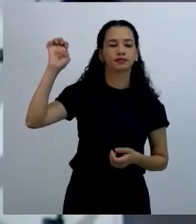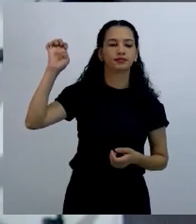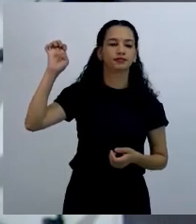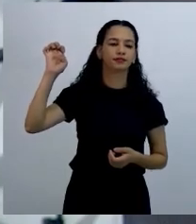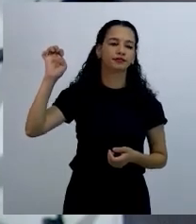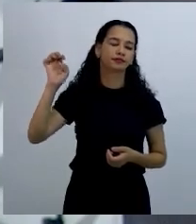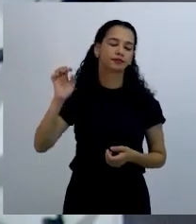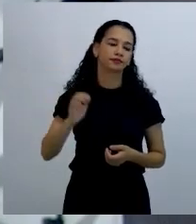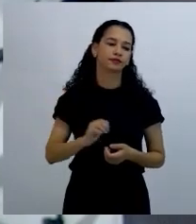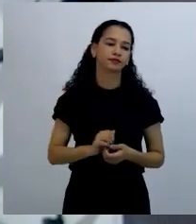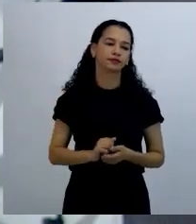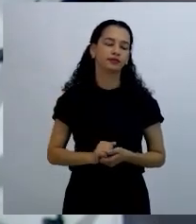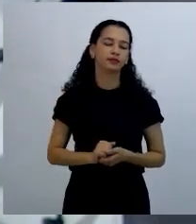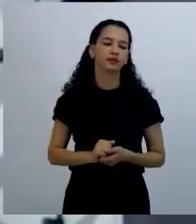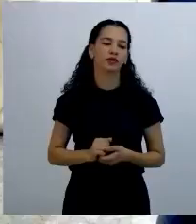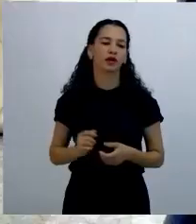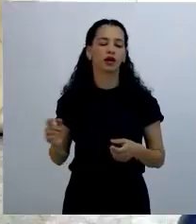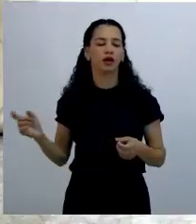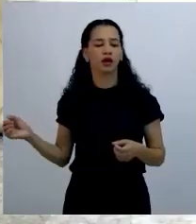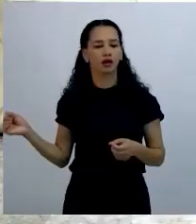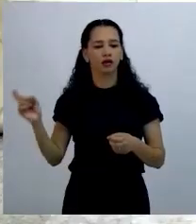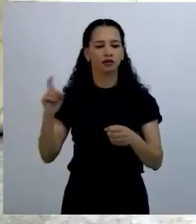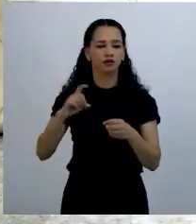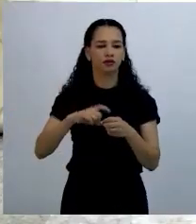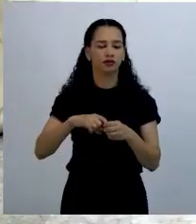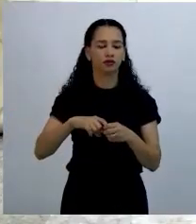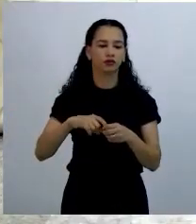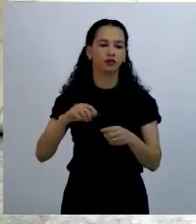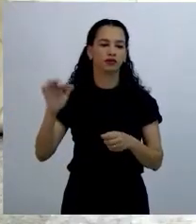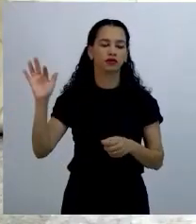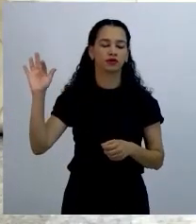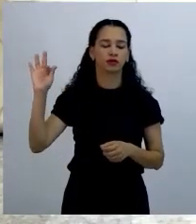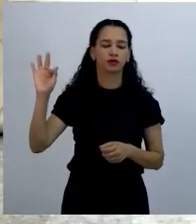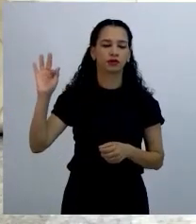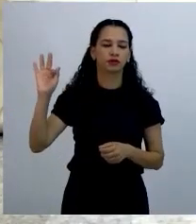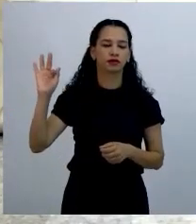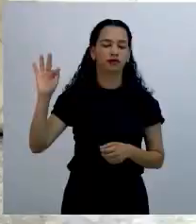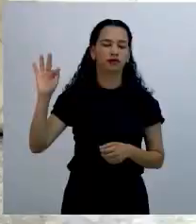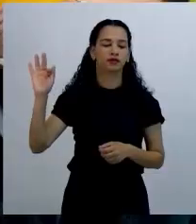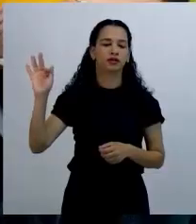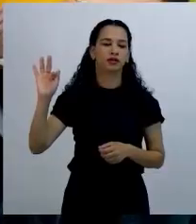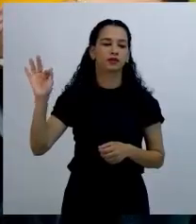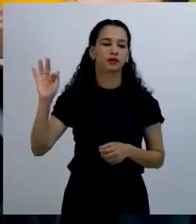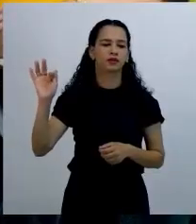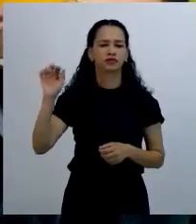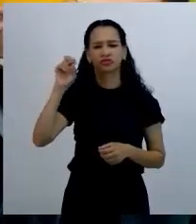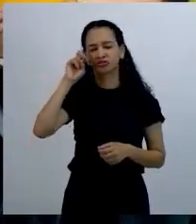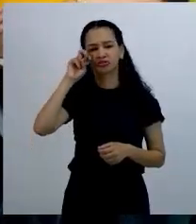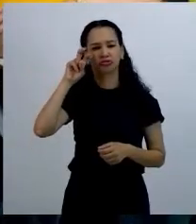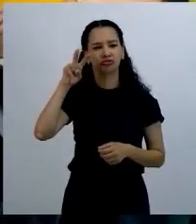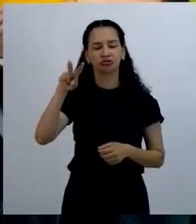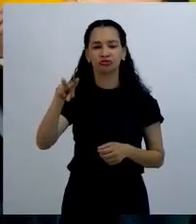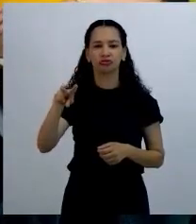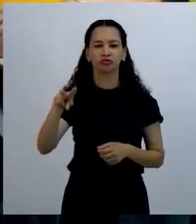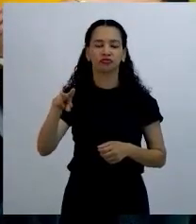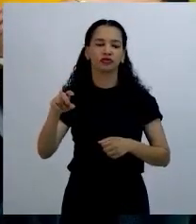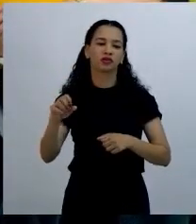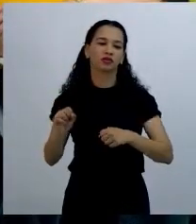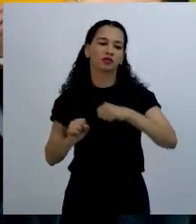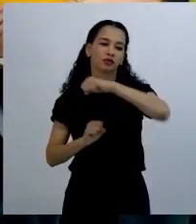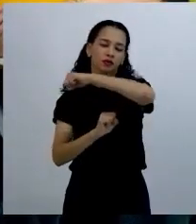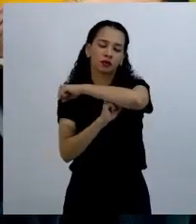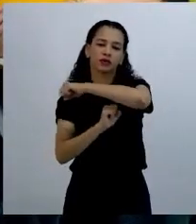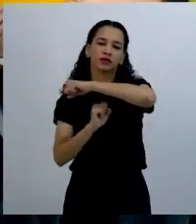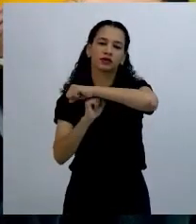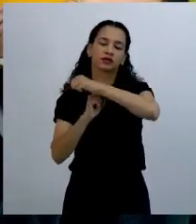Provavelmente porque não tinham sequer 10 judeus 10 homens judeus naquele lugar aí ele vai para um para beira de um rio encontra um grupo de mulheres